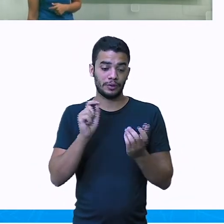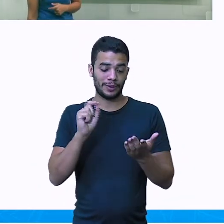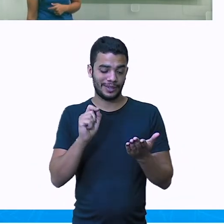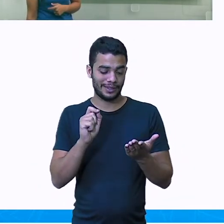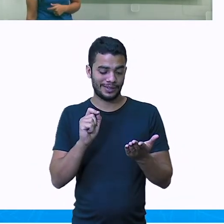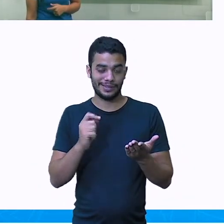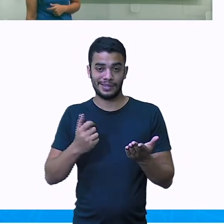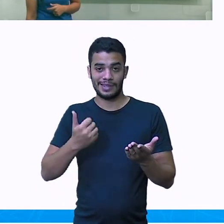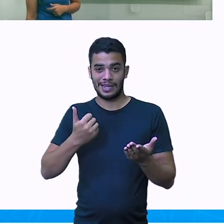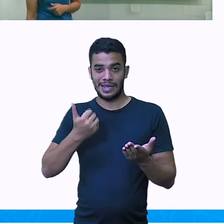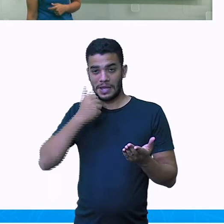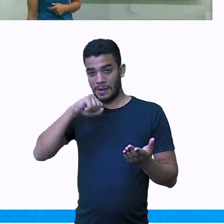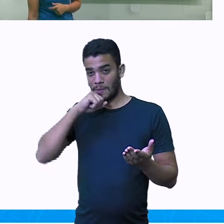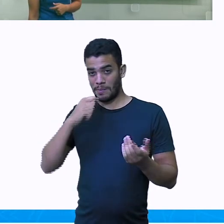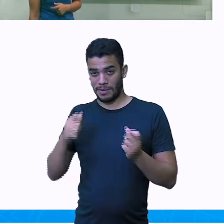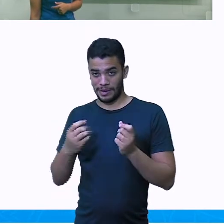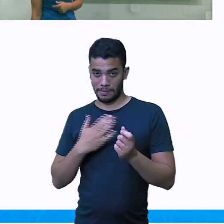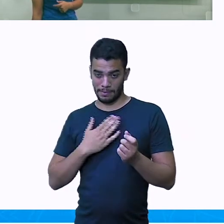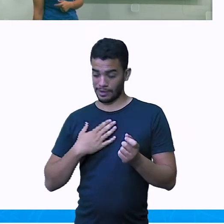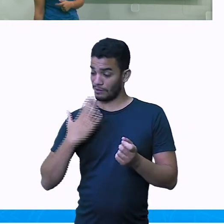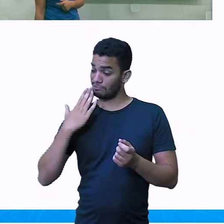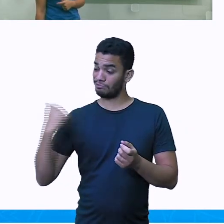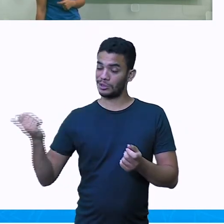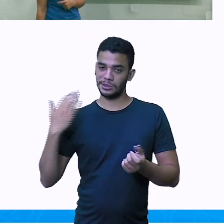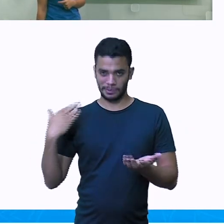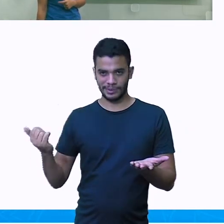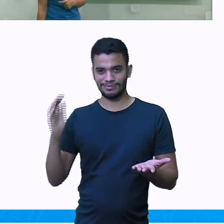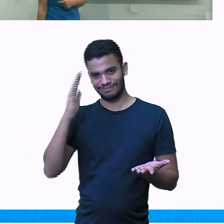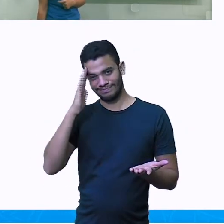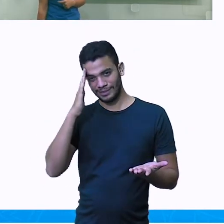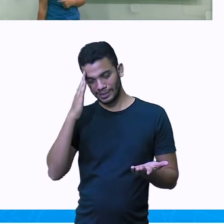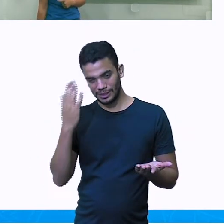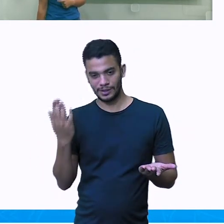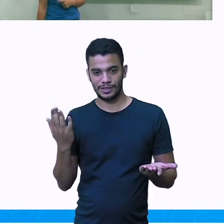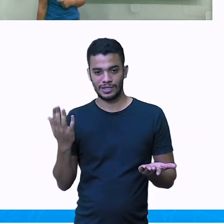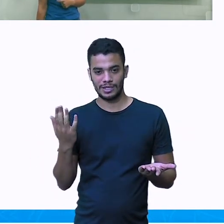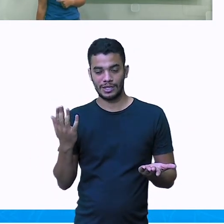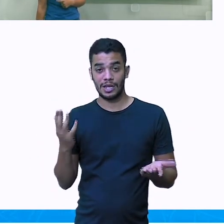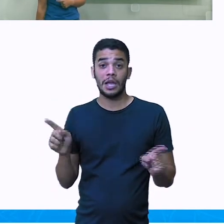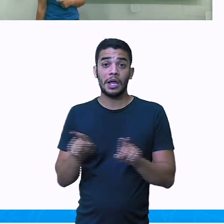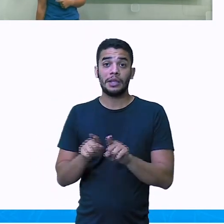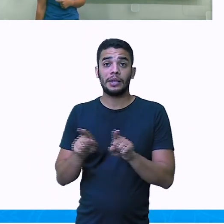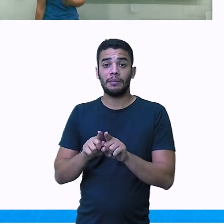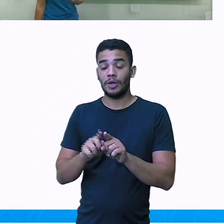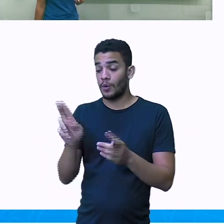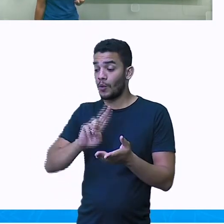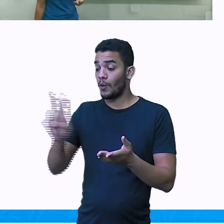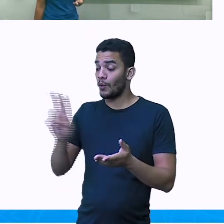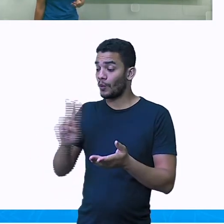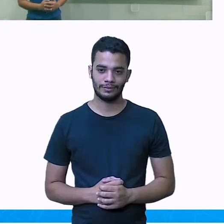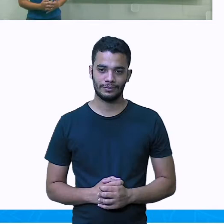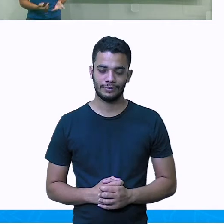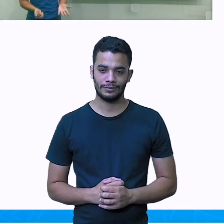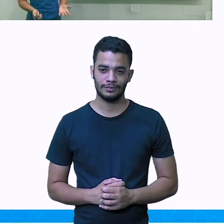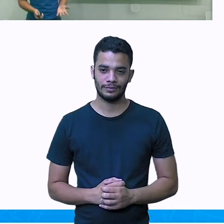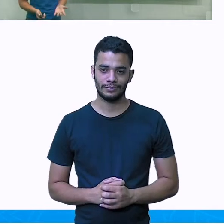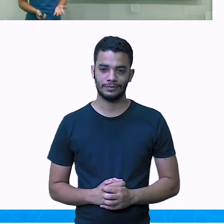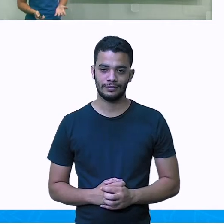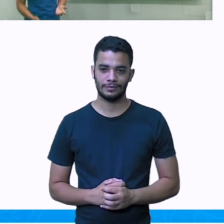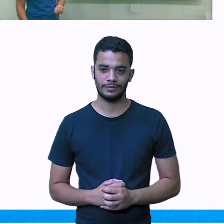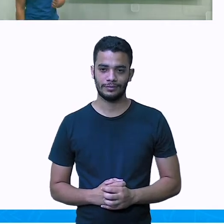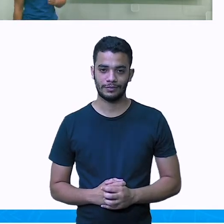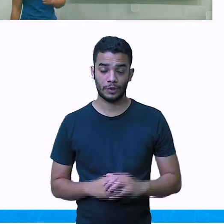mais uma do Pisco. Ah, esqueci de dizer, o nome do novo morador é Pisco, pode? Já ia